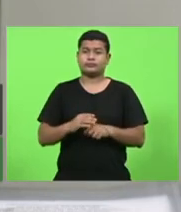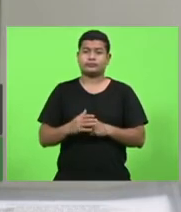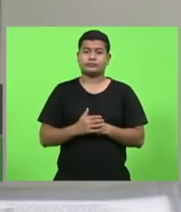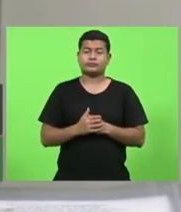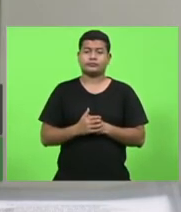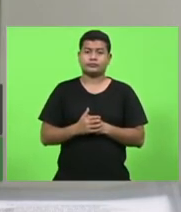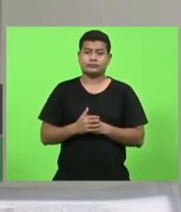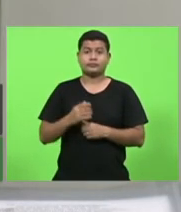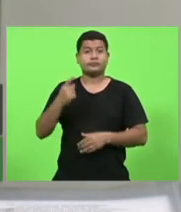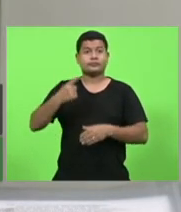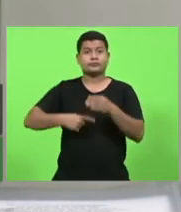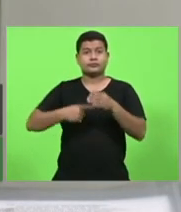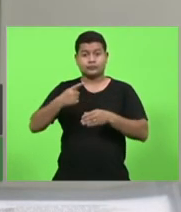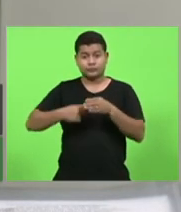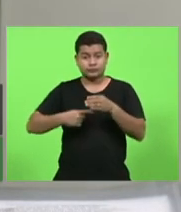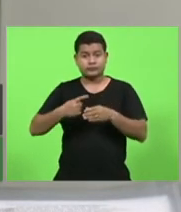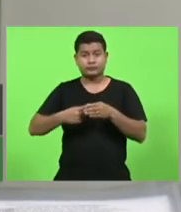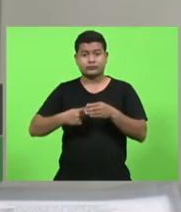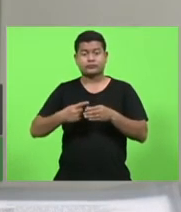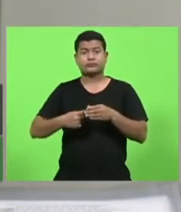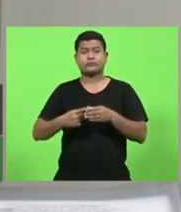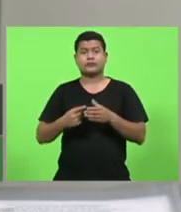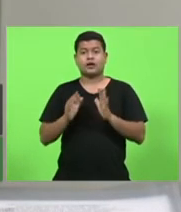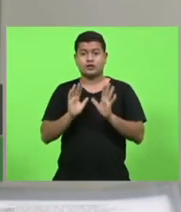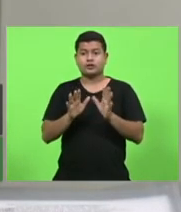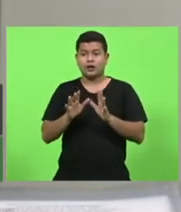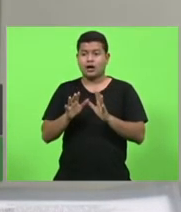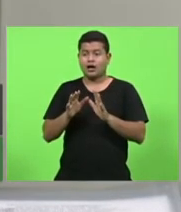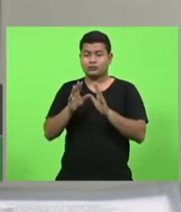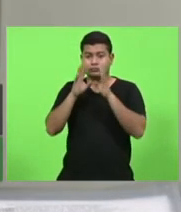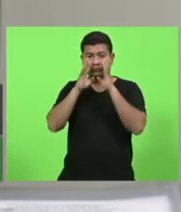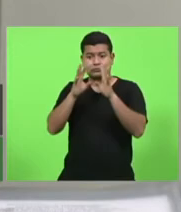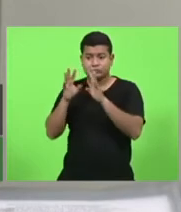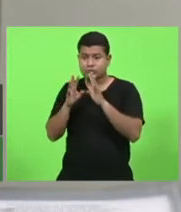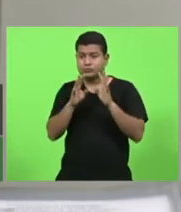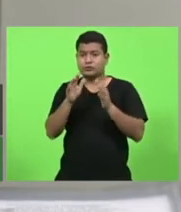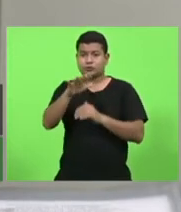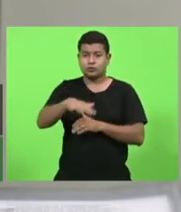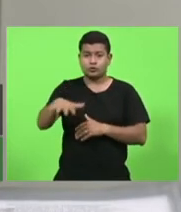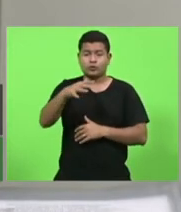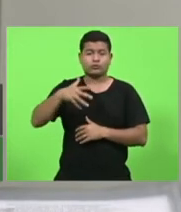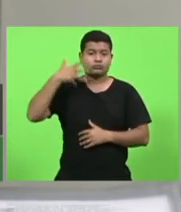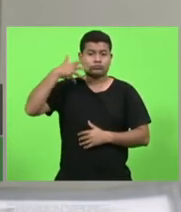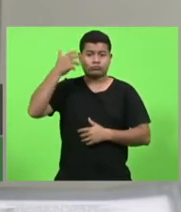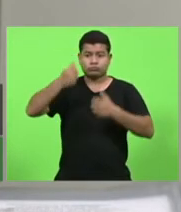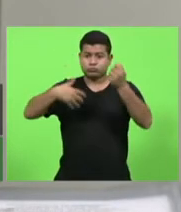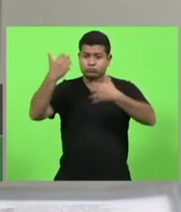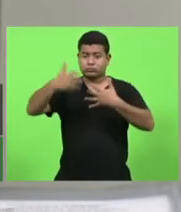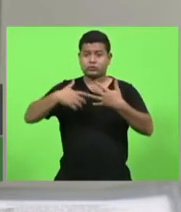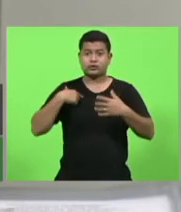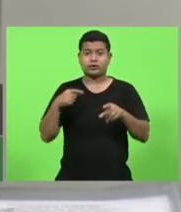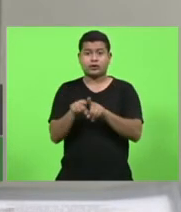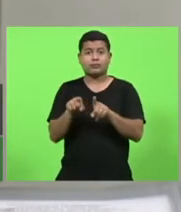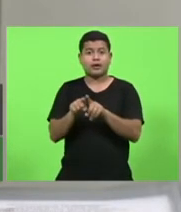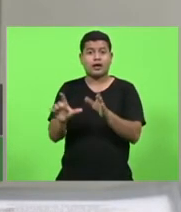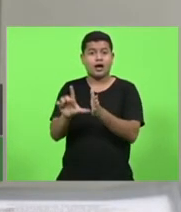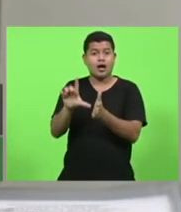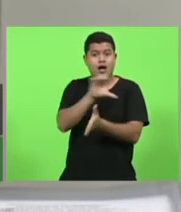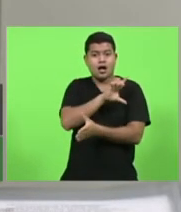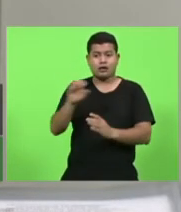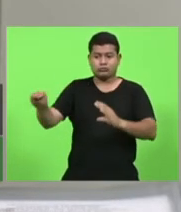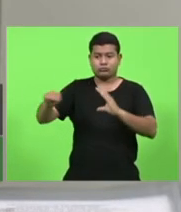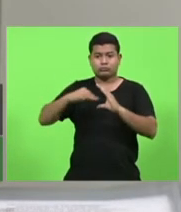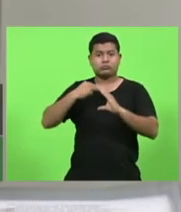parte dessa comissão, tendo ouvido os depoimentos e tendo recebido previamente